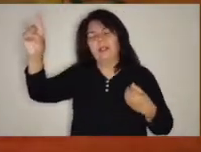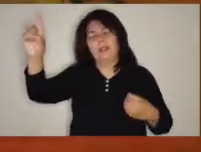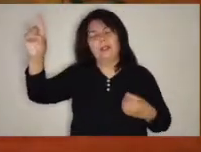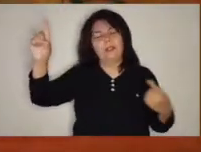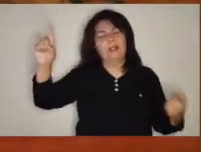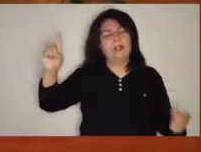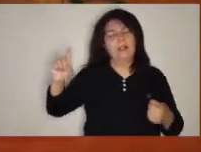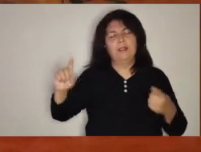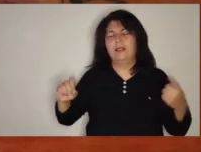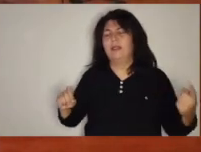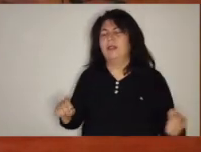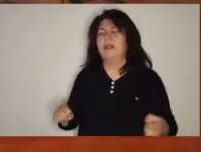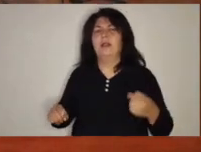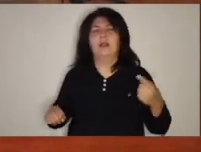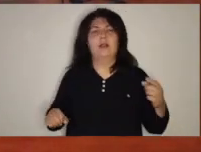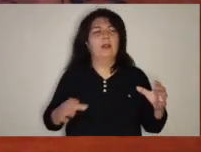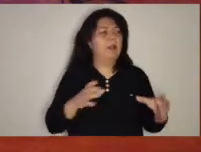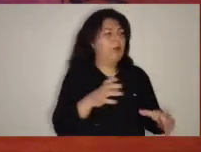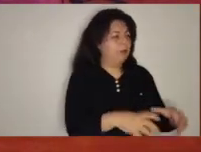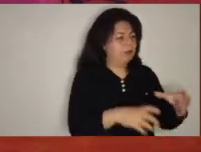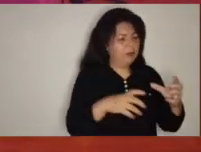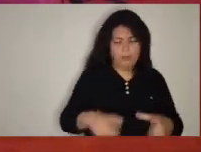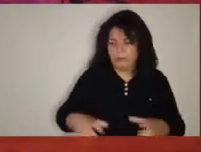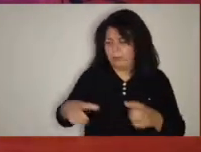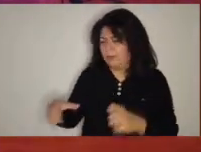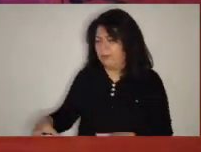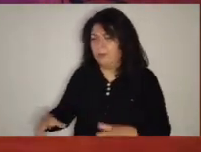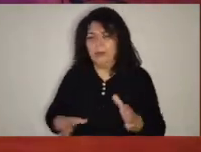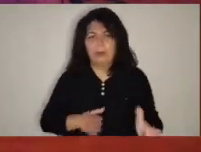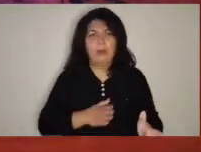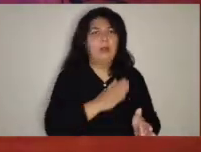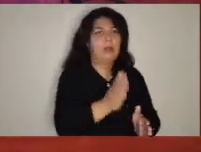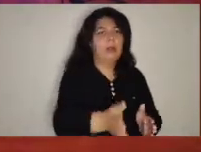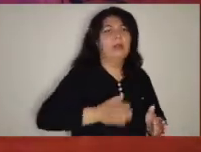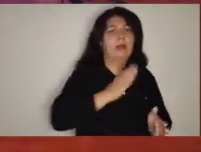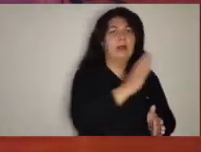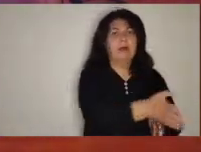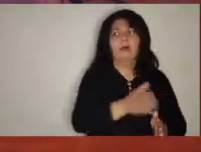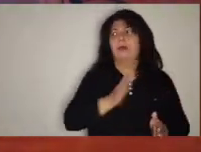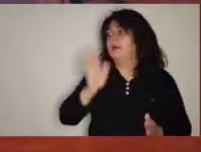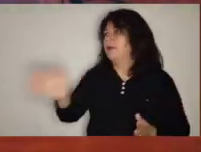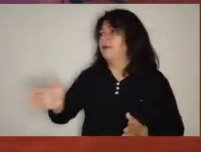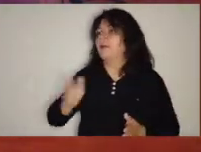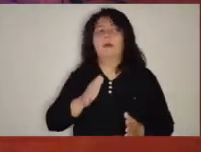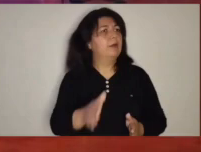Deus, palavras de vida eterna. Pra onde eu